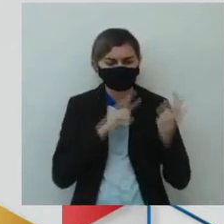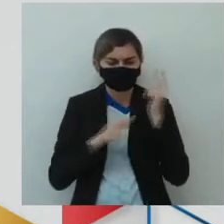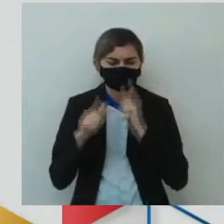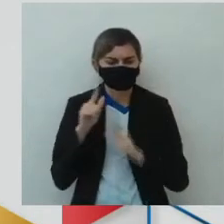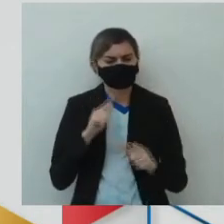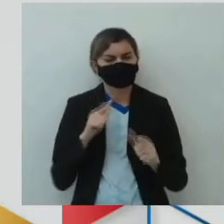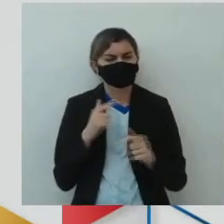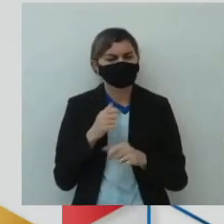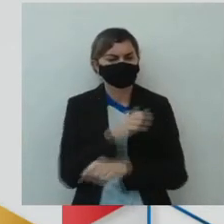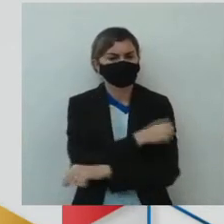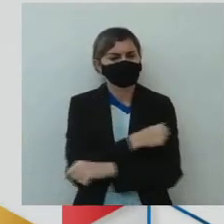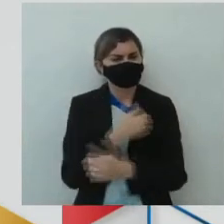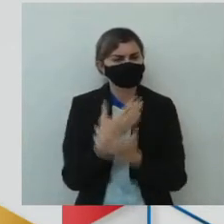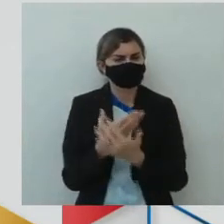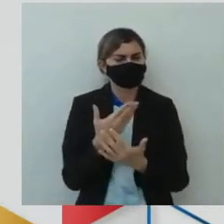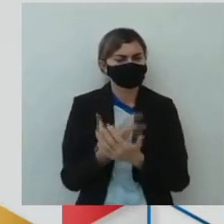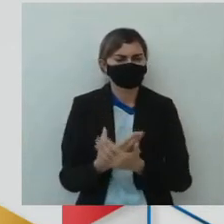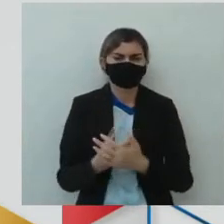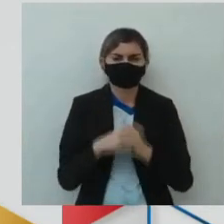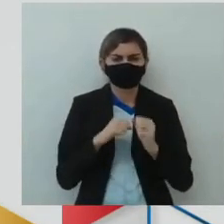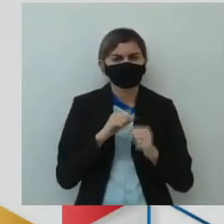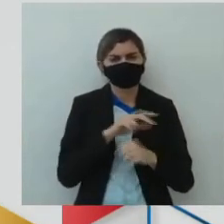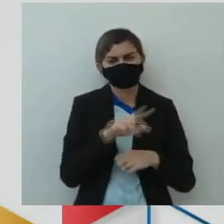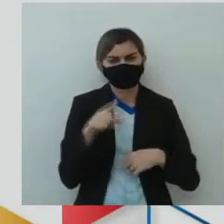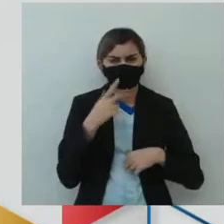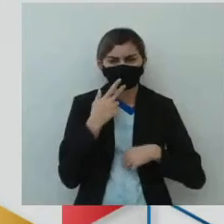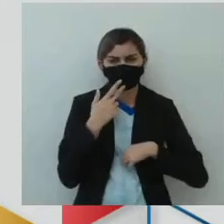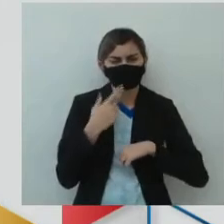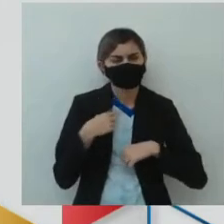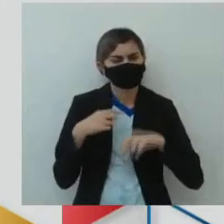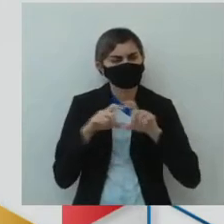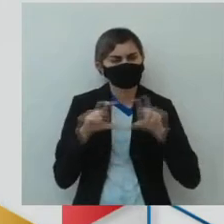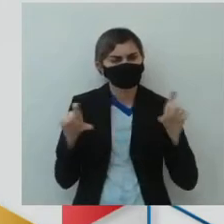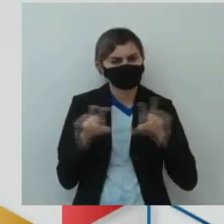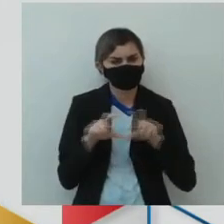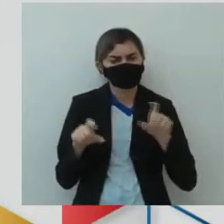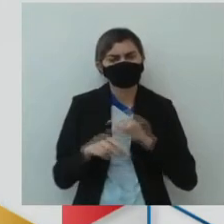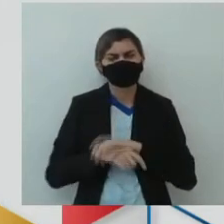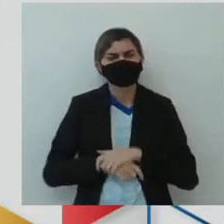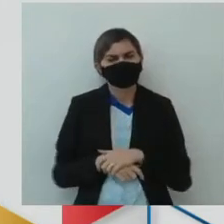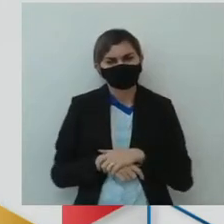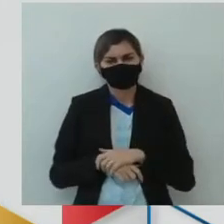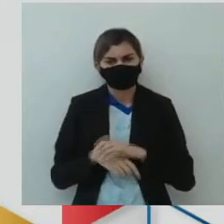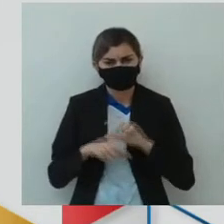resultados dos Estudantes aí como é que você pode falar vamos vai as frases